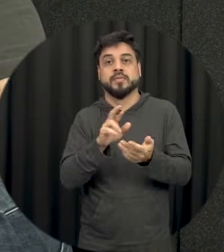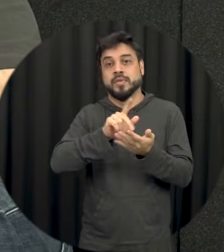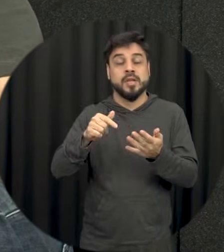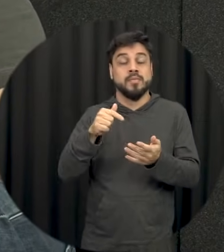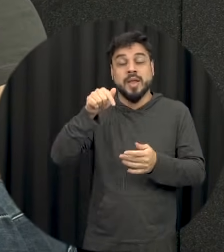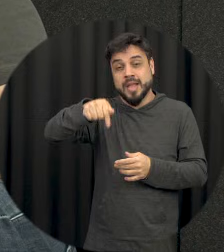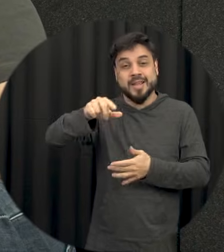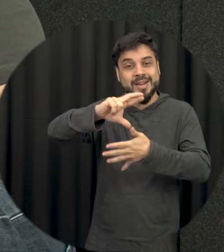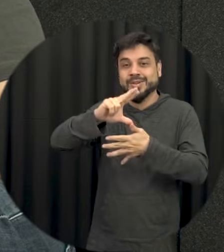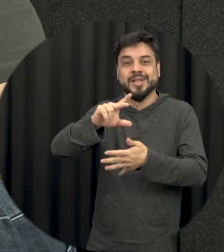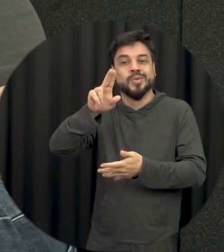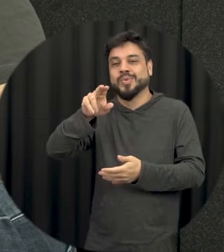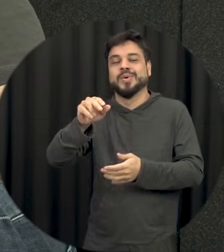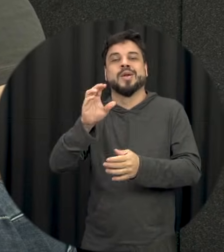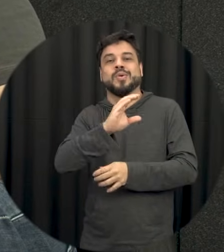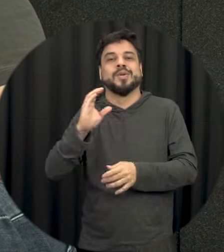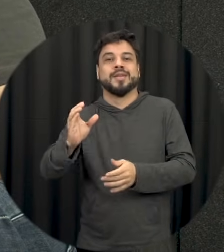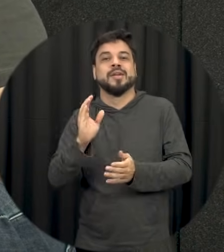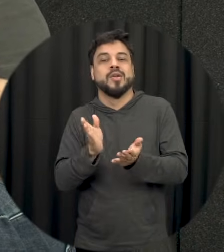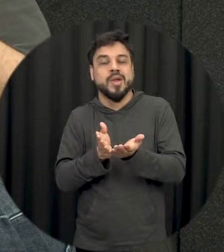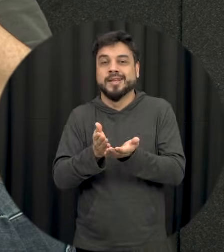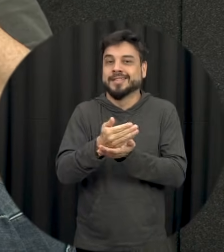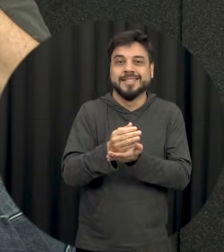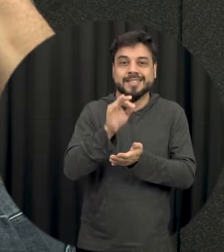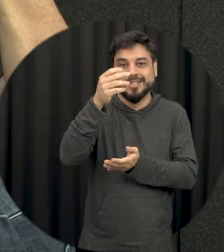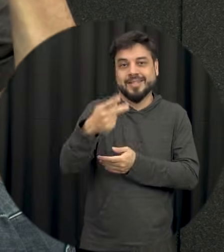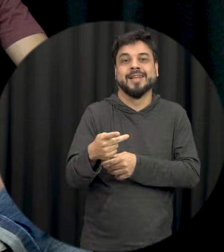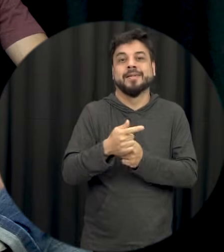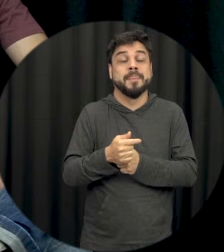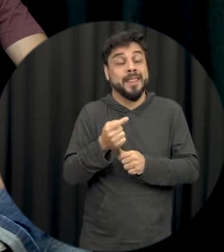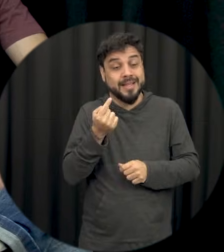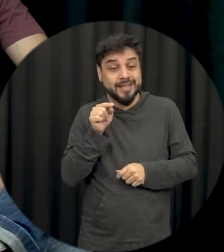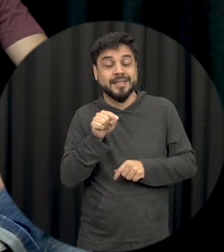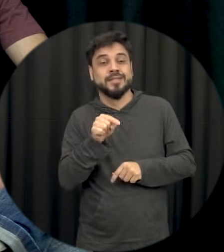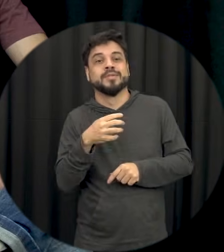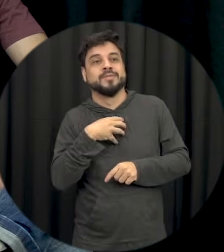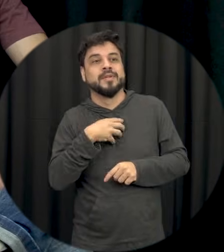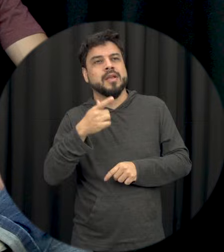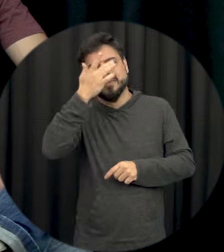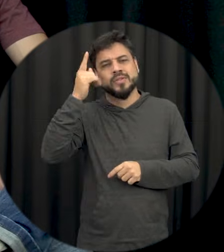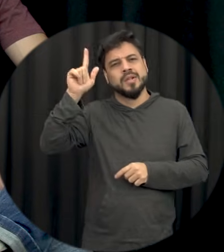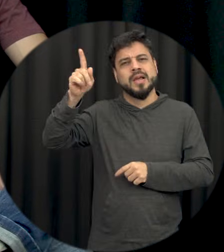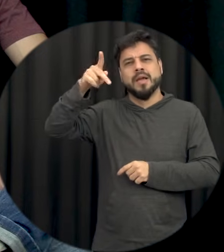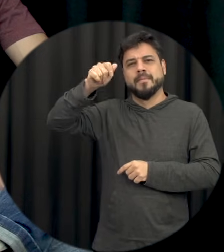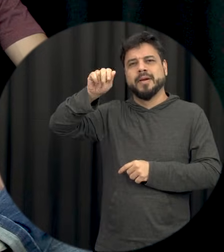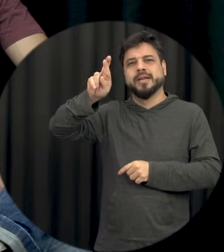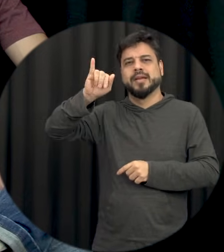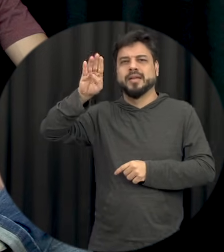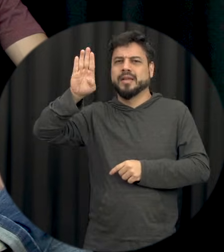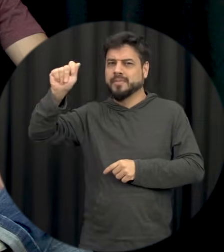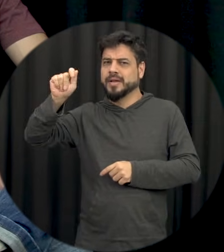extensão aqui na Unila. E isso é uma coisa que, de fato, os meus amigos da Paraíba que conhecem o meu